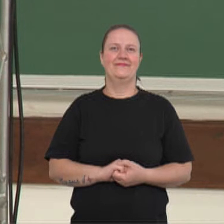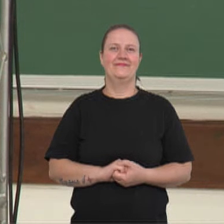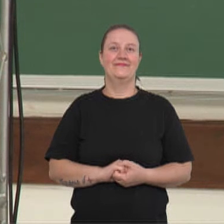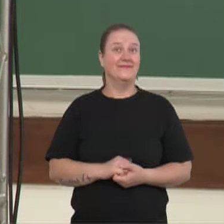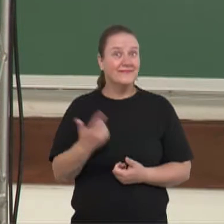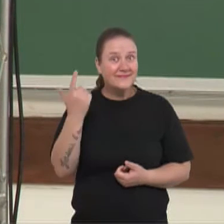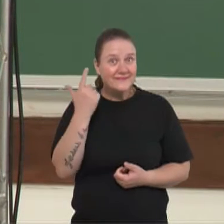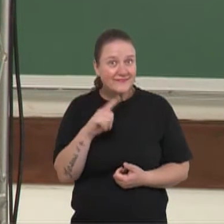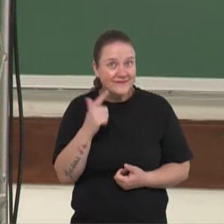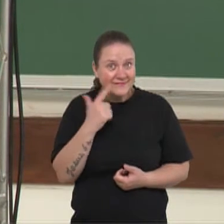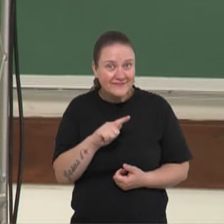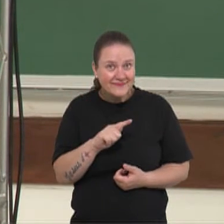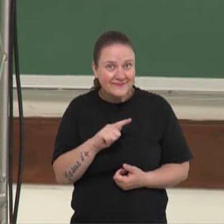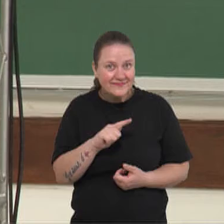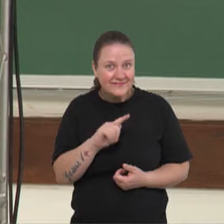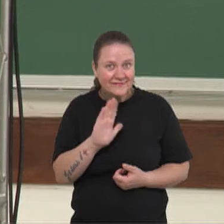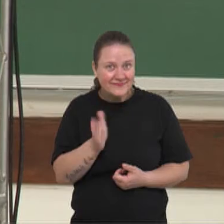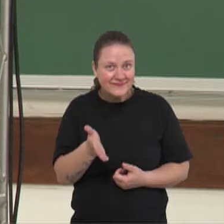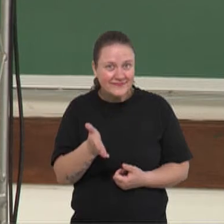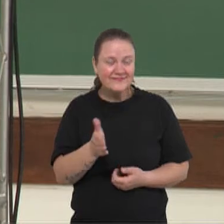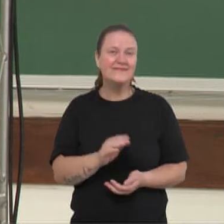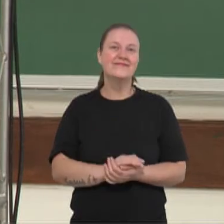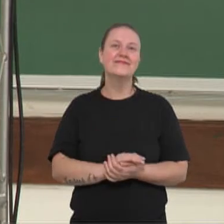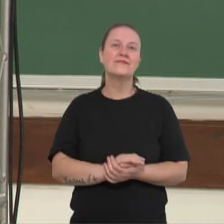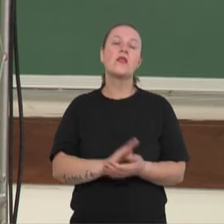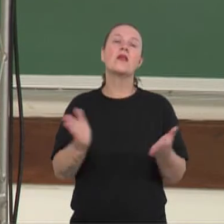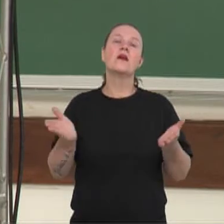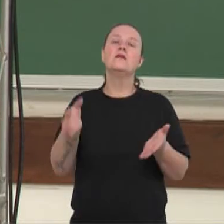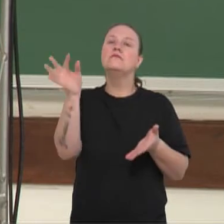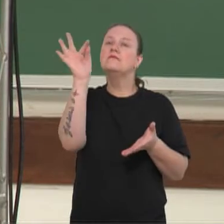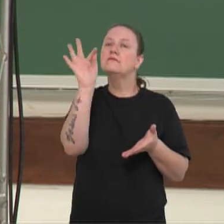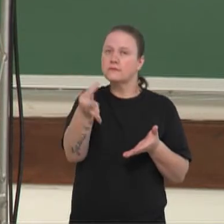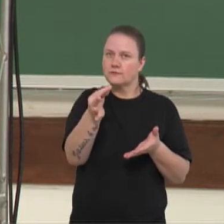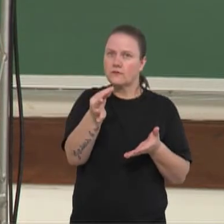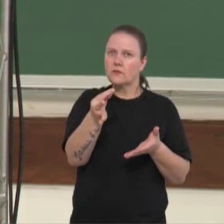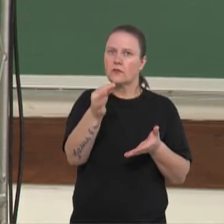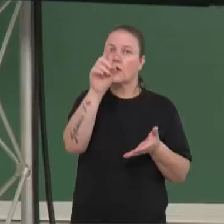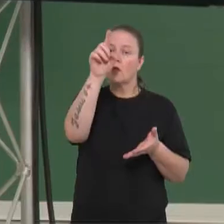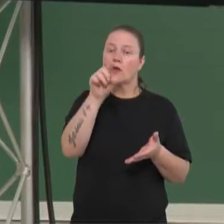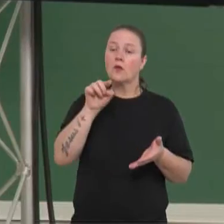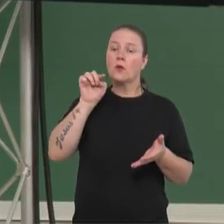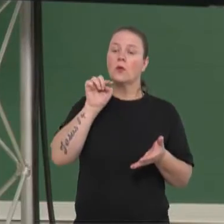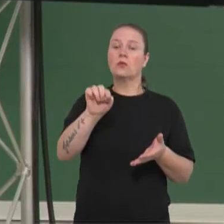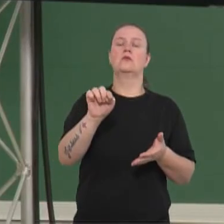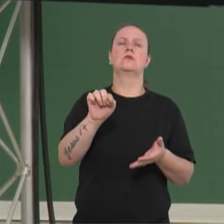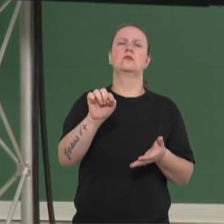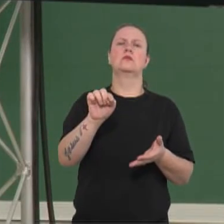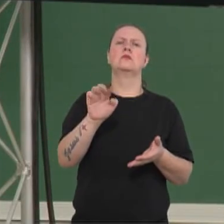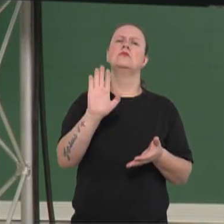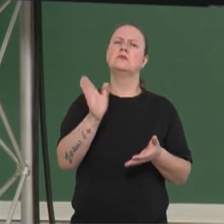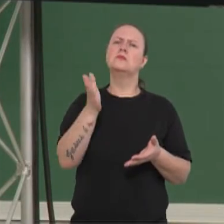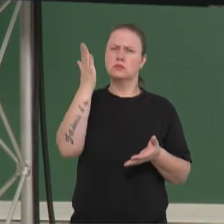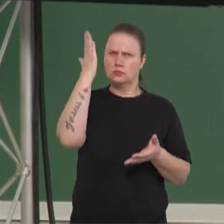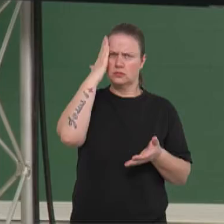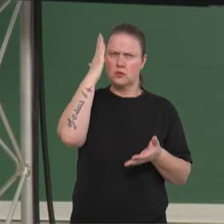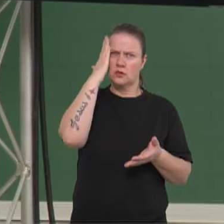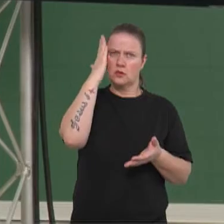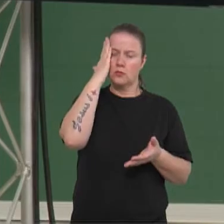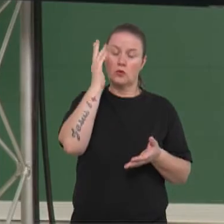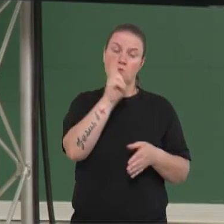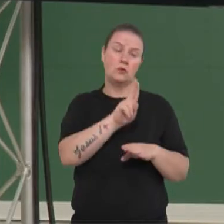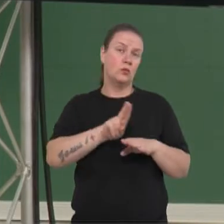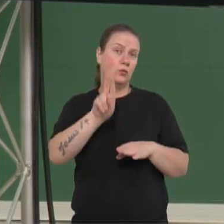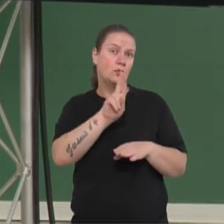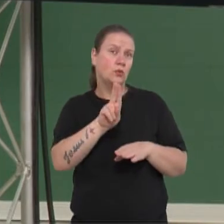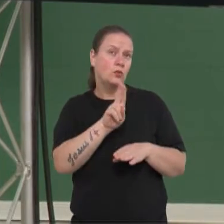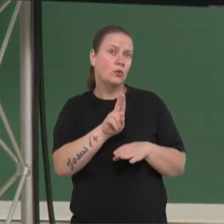Vamos retomar? Hora de corrigir. Então, ponto de exclamação. Nós já sabemos que nós usamos ponto de exclamação